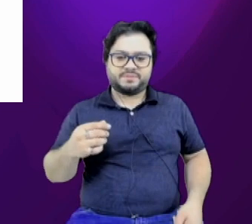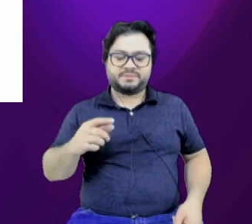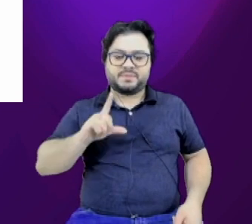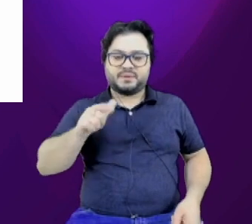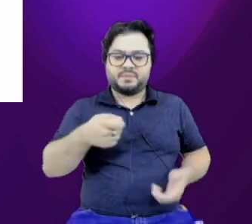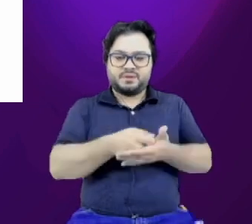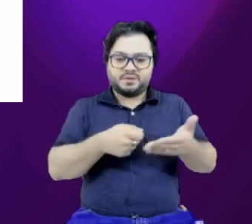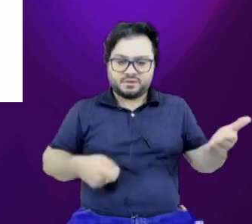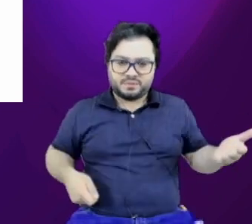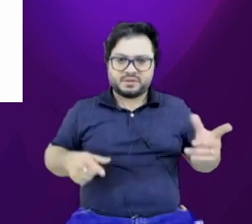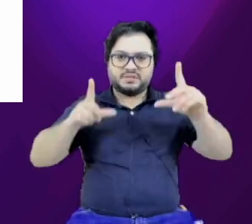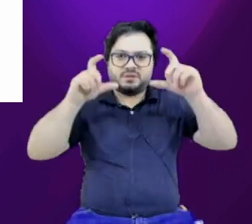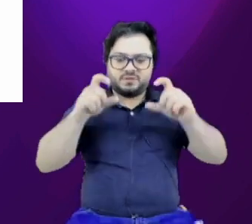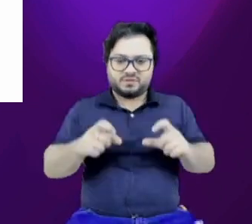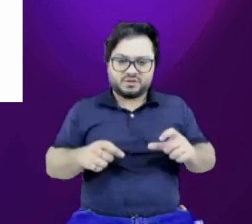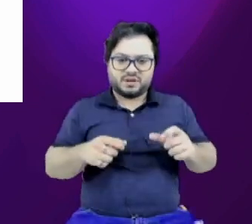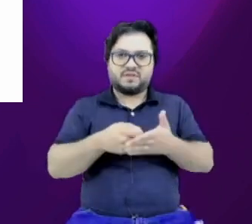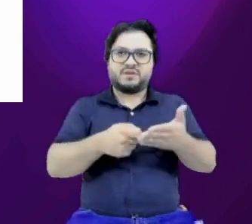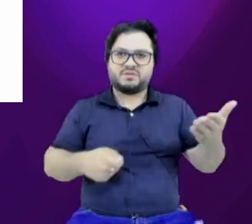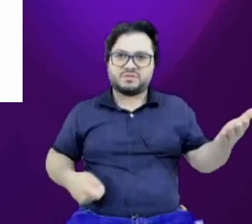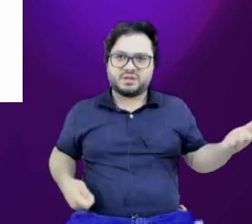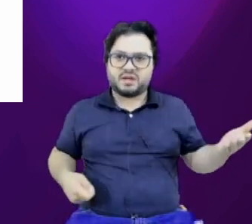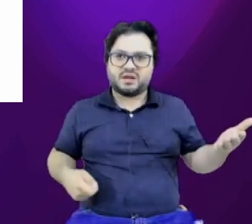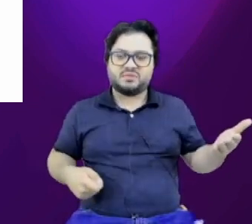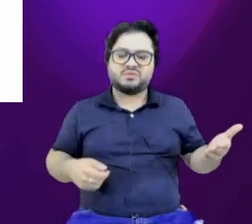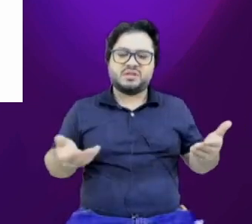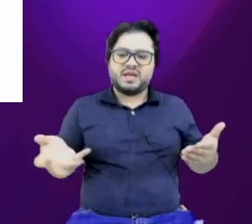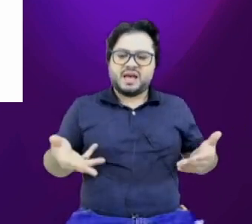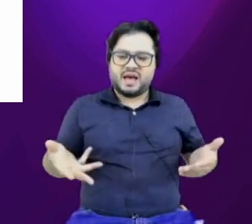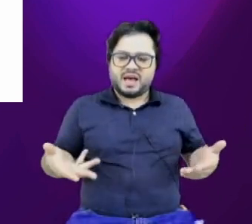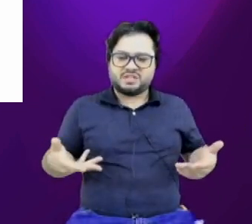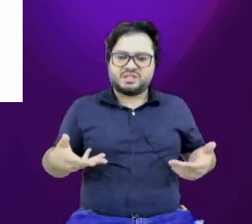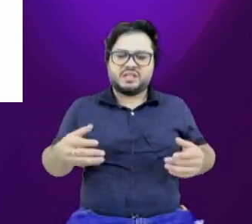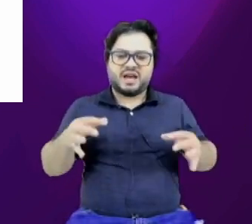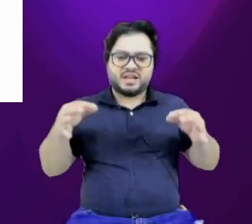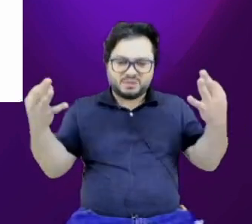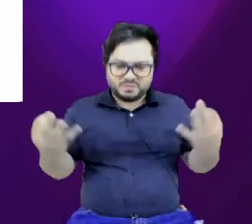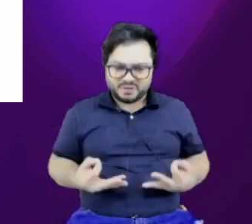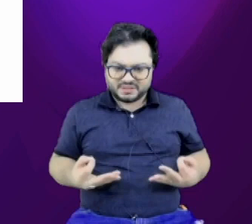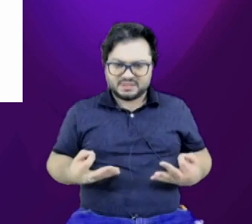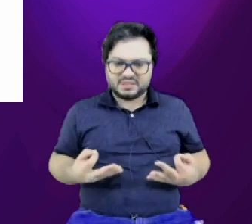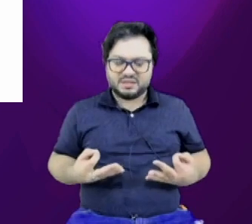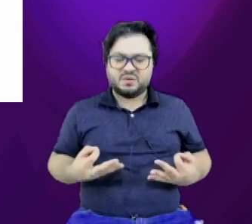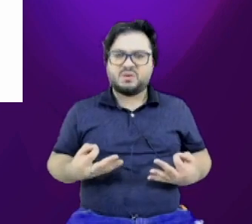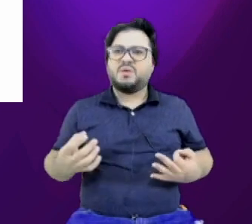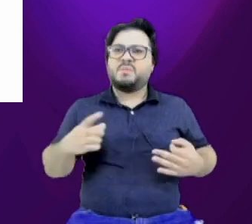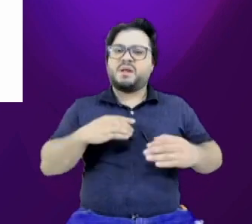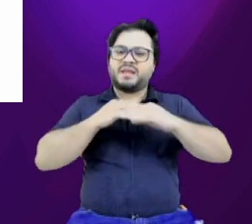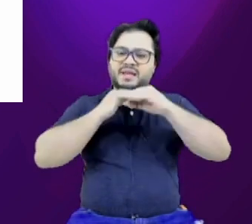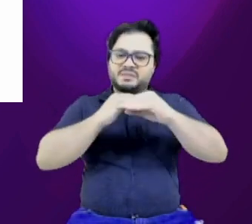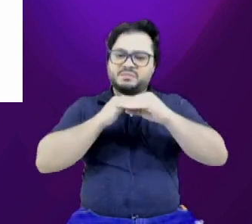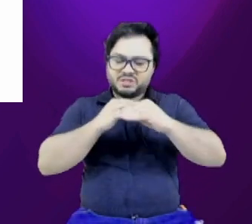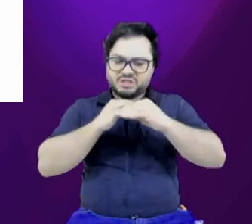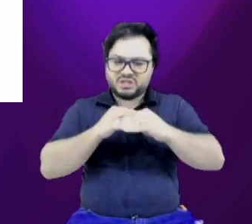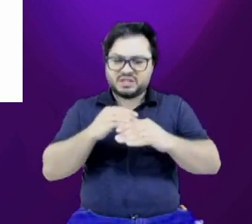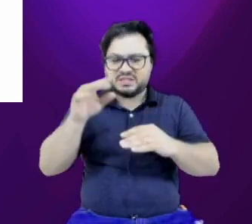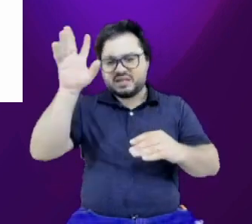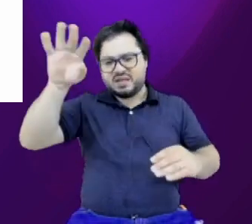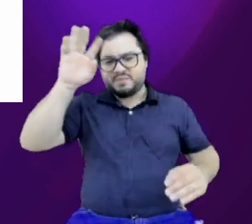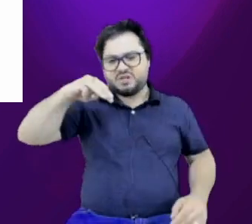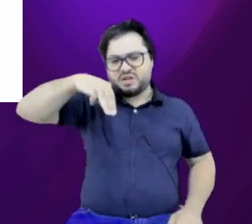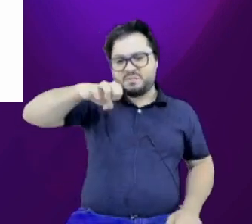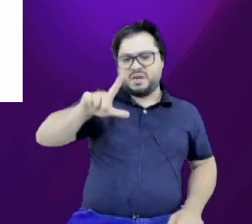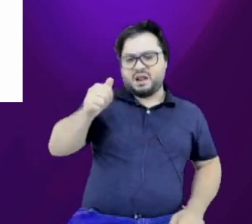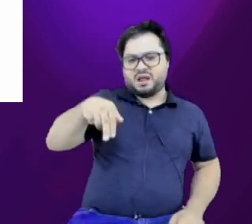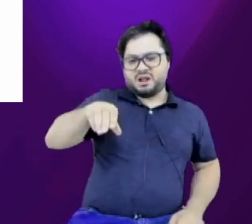Documentação fotográfica nos laudos, agilidade e precisão para realizar as medidas de lesões. Imagina um melanoma, fica